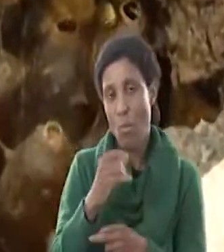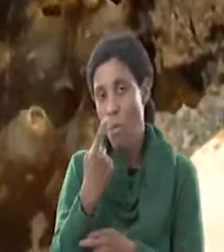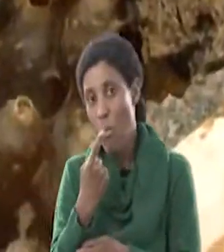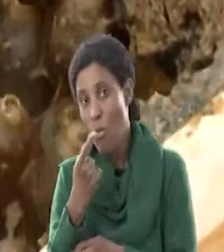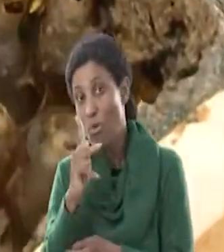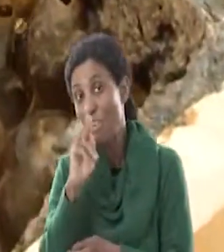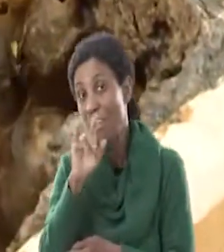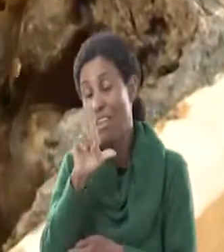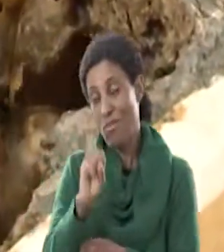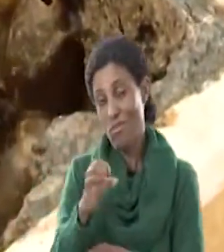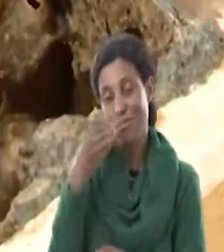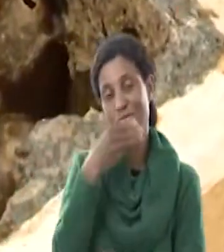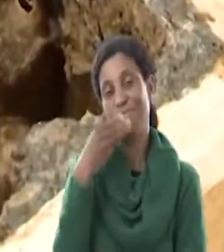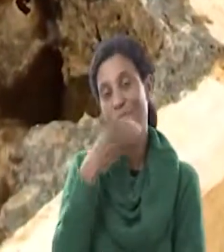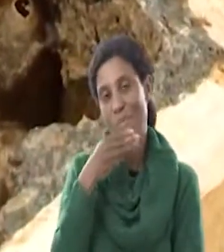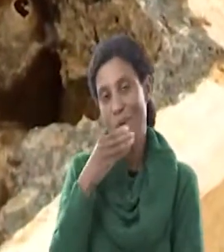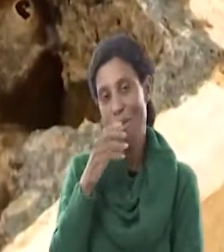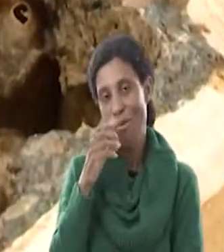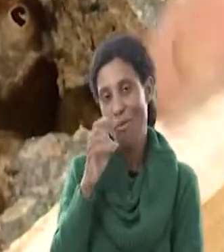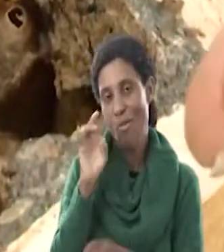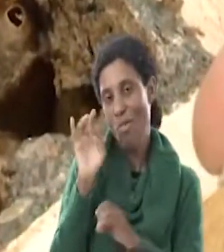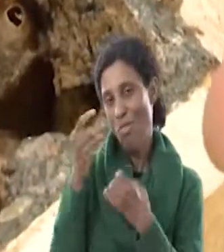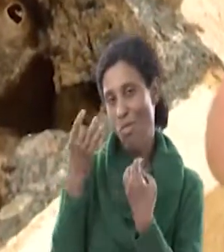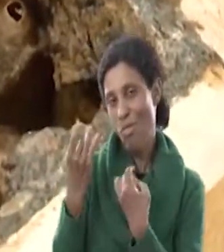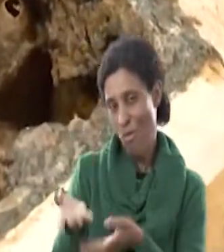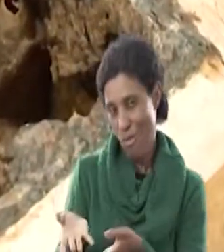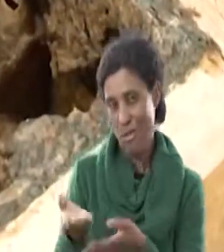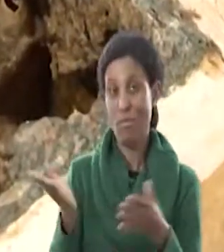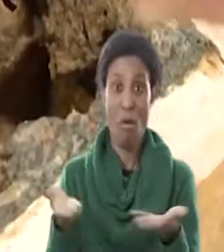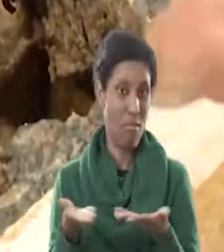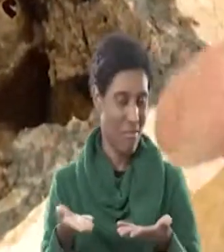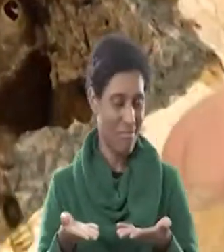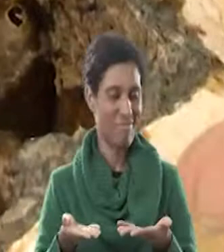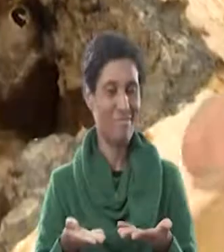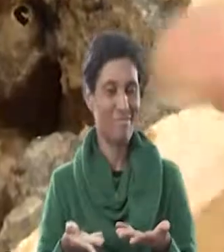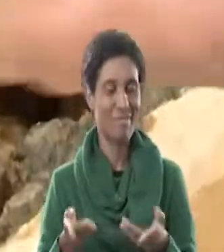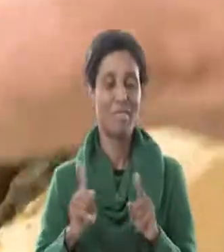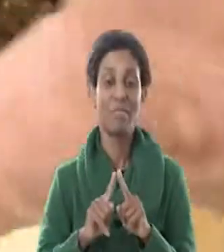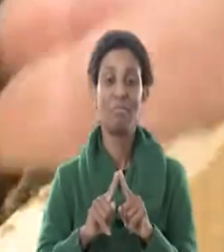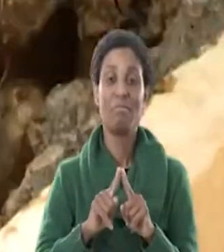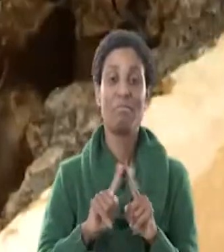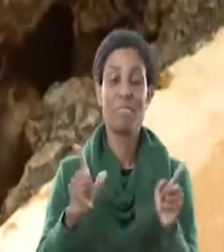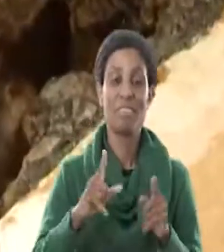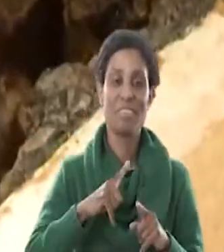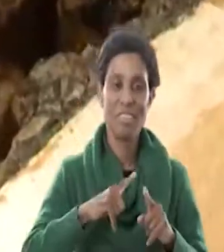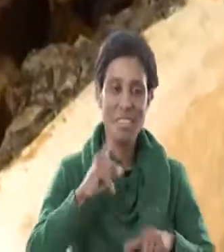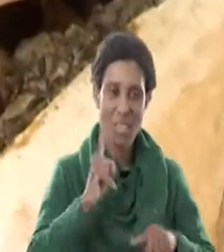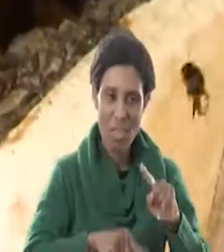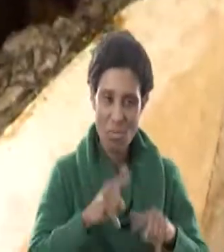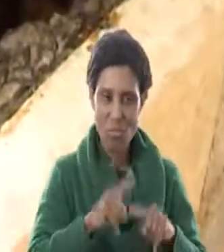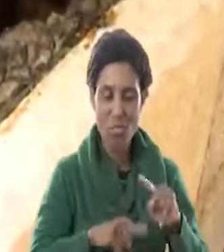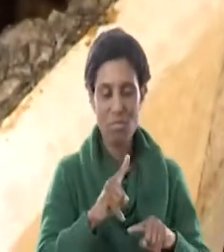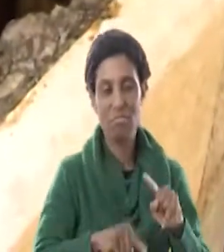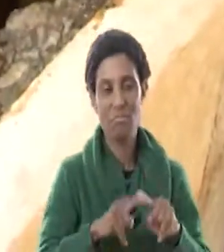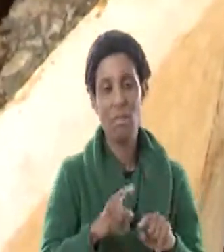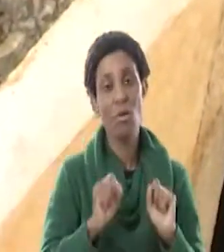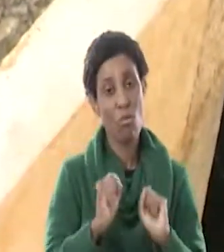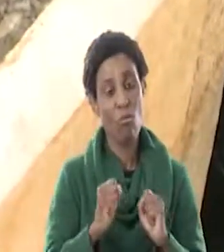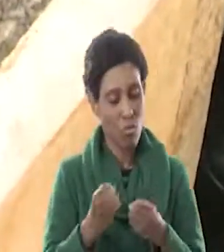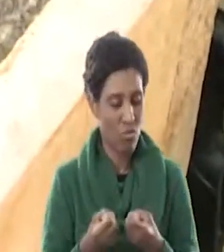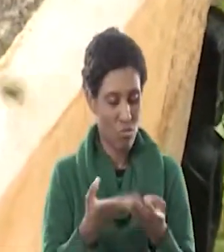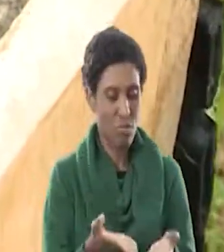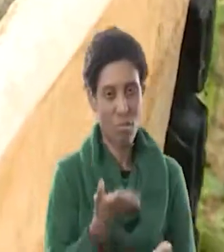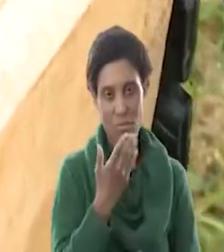quilo de mel sobrando, tá? Teria agora ainda nesse momento, né? Mas como a gente quer ter a presença desse produto aqui dentro, a gente